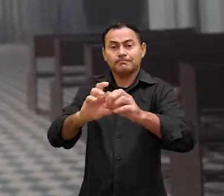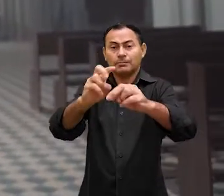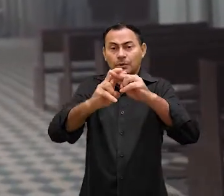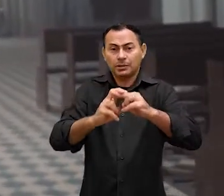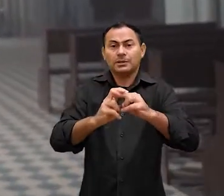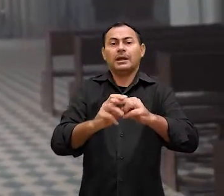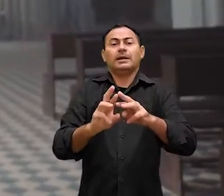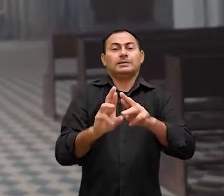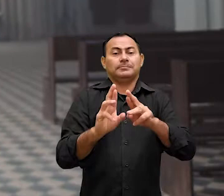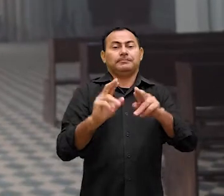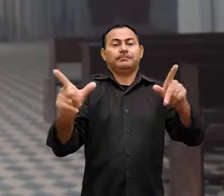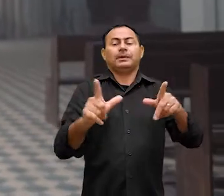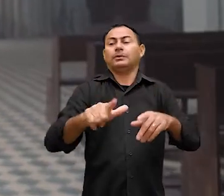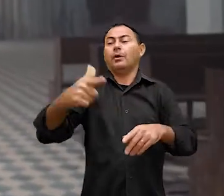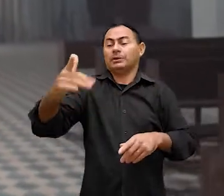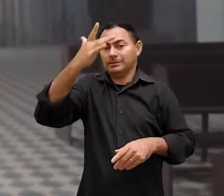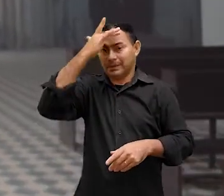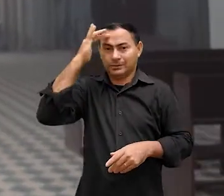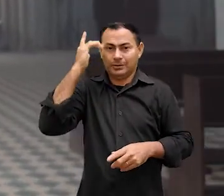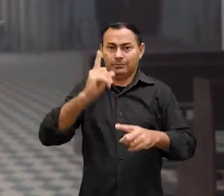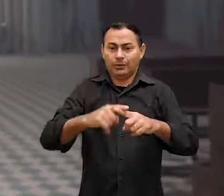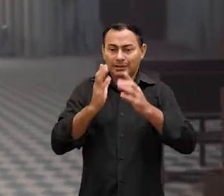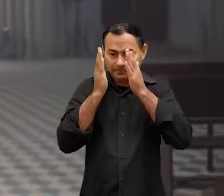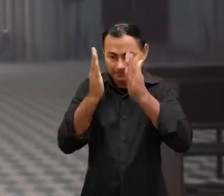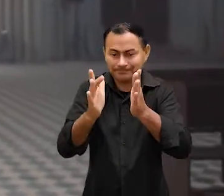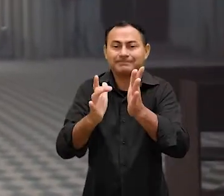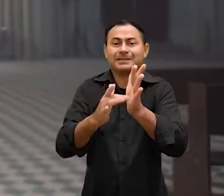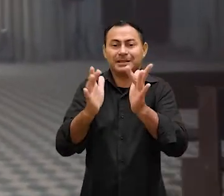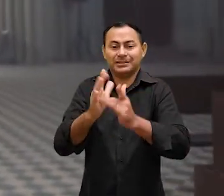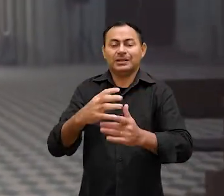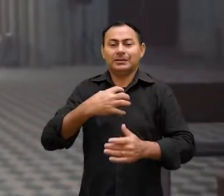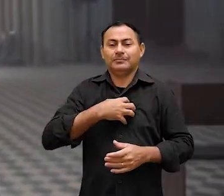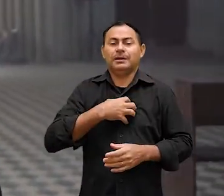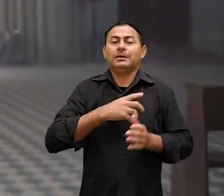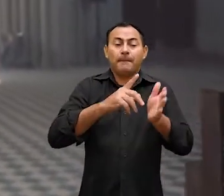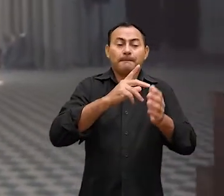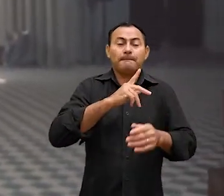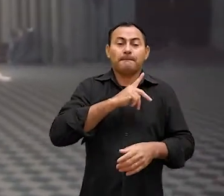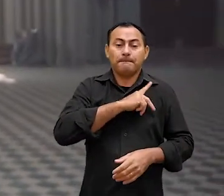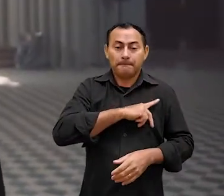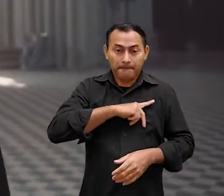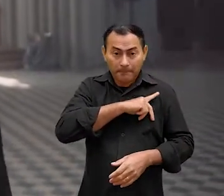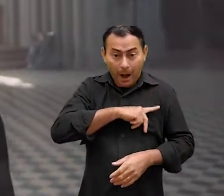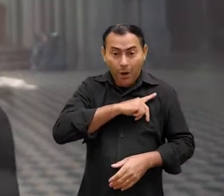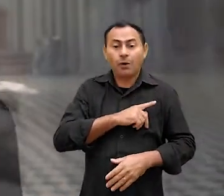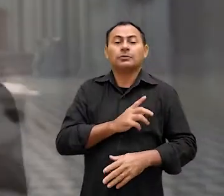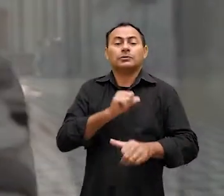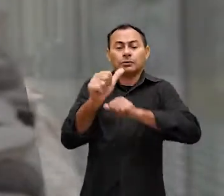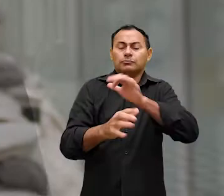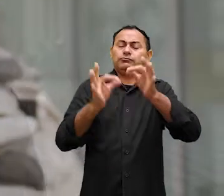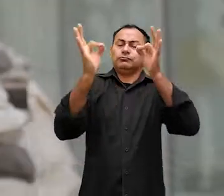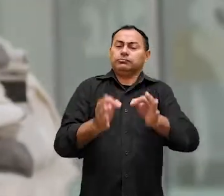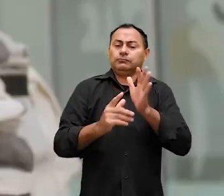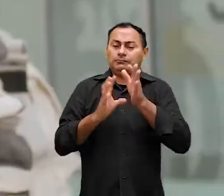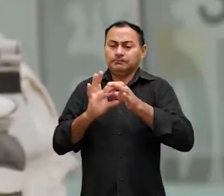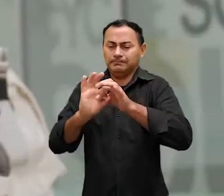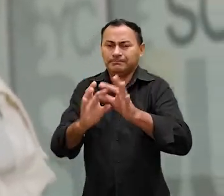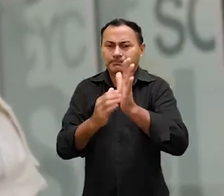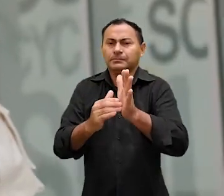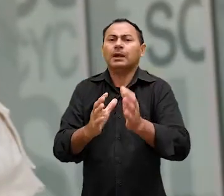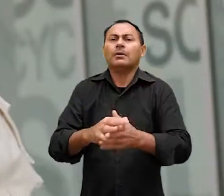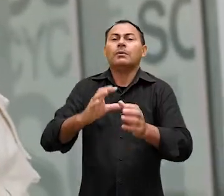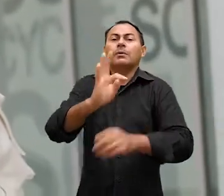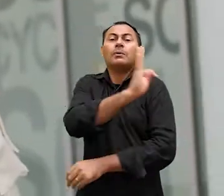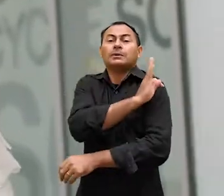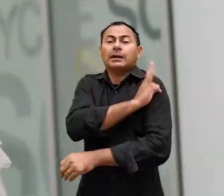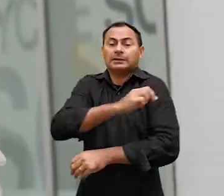era diferente dos outros. Ele realmente era excêntrico. Os técnicos da NASA criaram